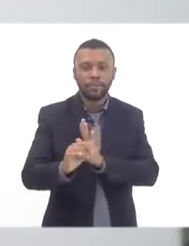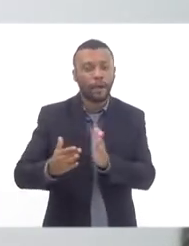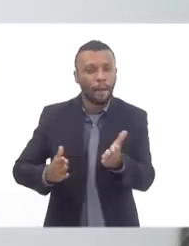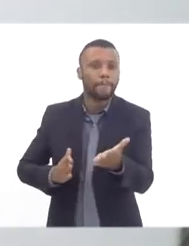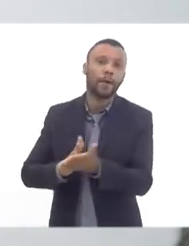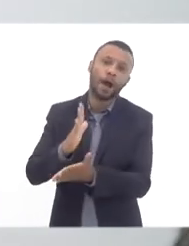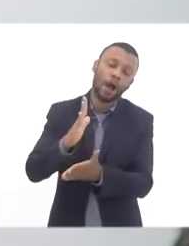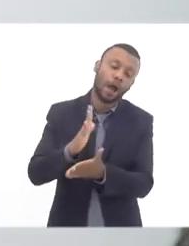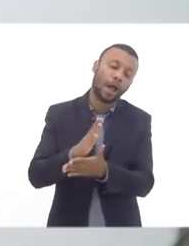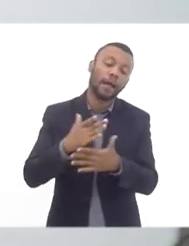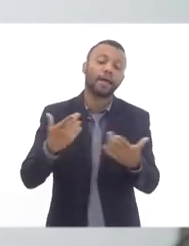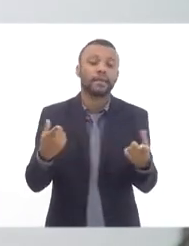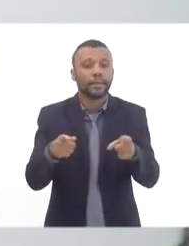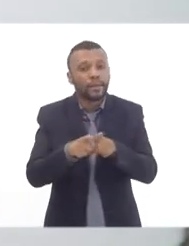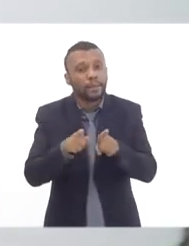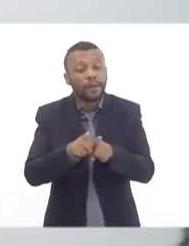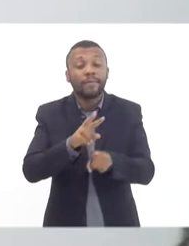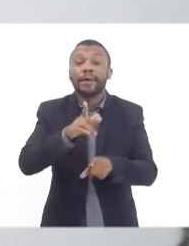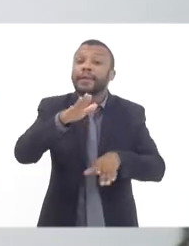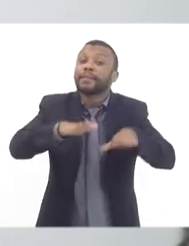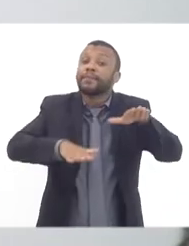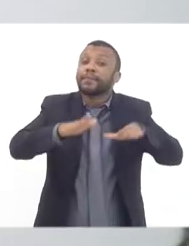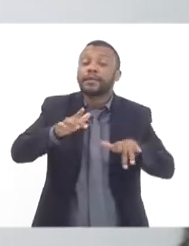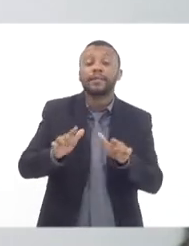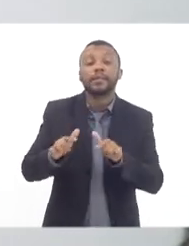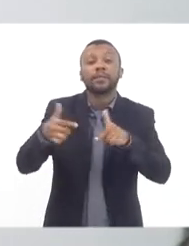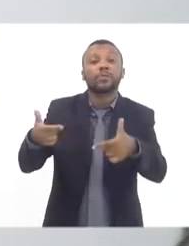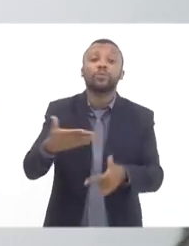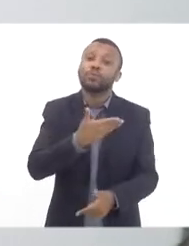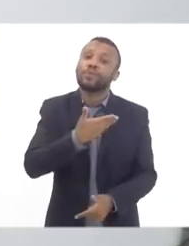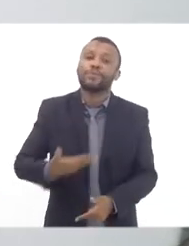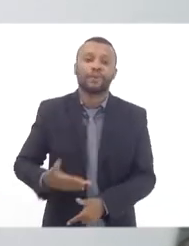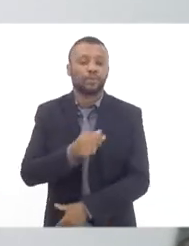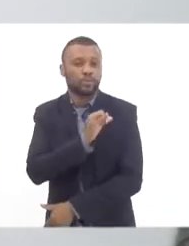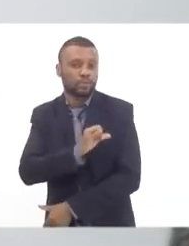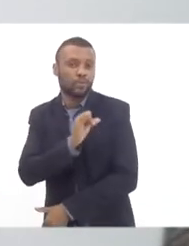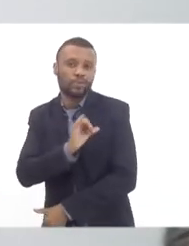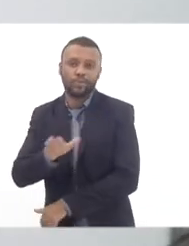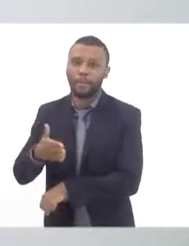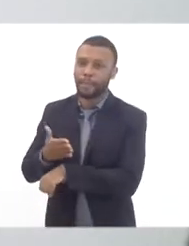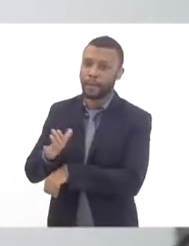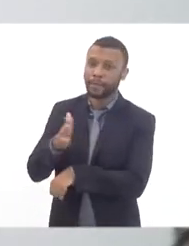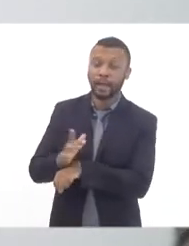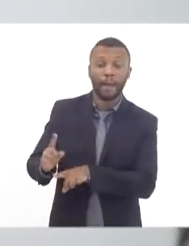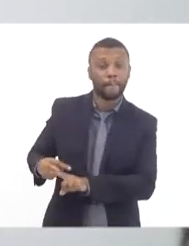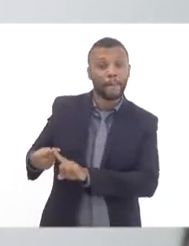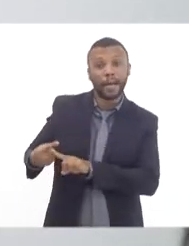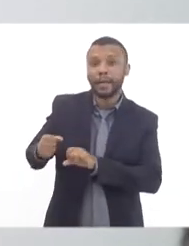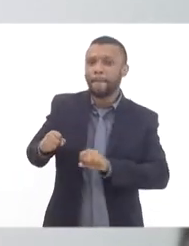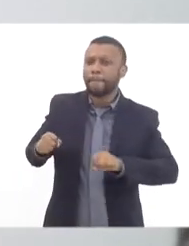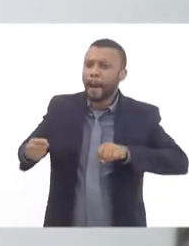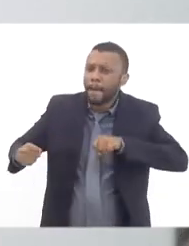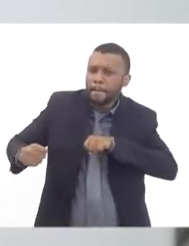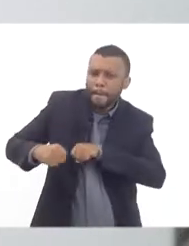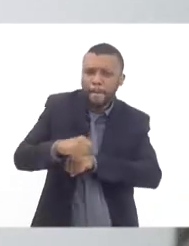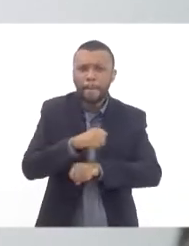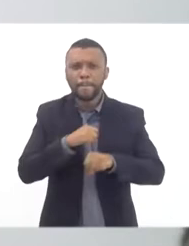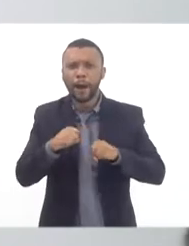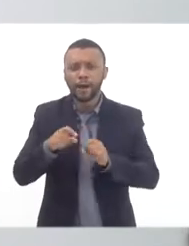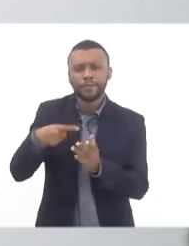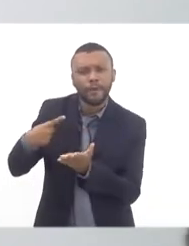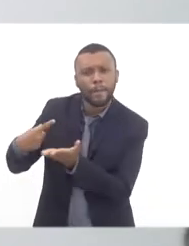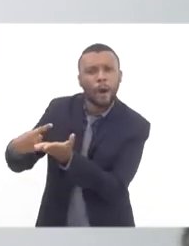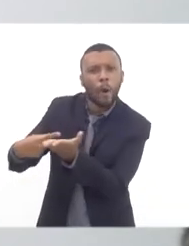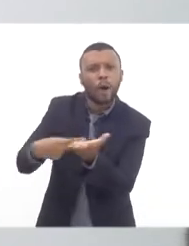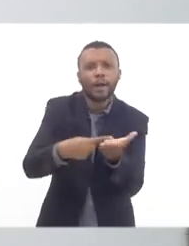do Executivo de colocar em prática e a mobilização de forma organizada de